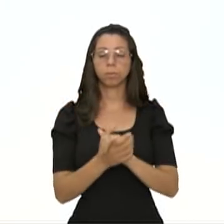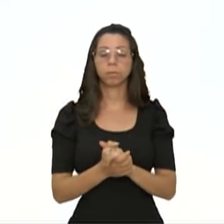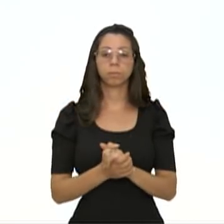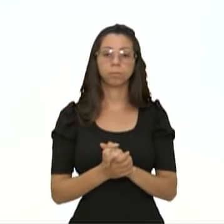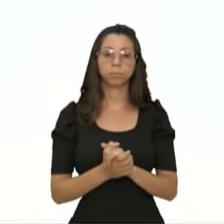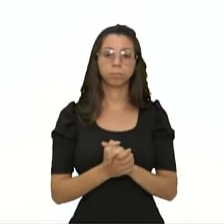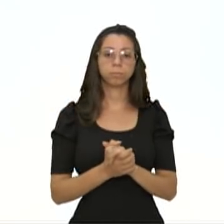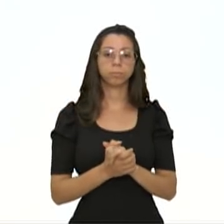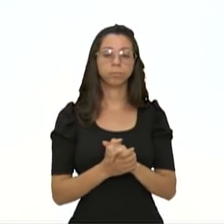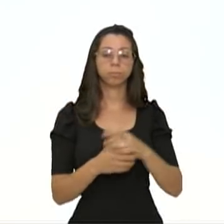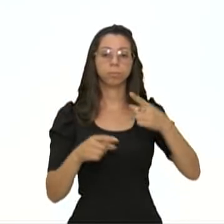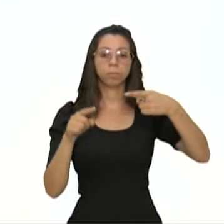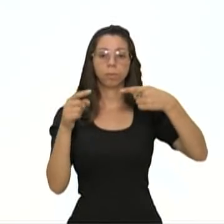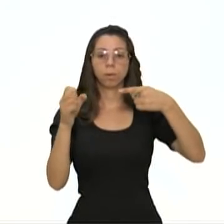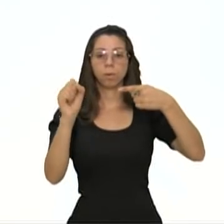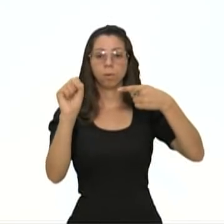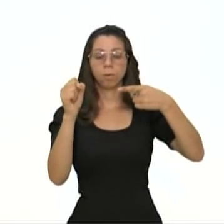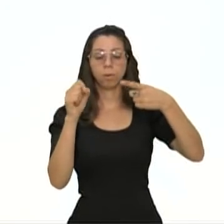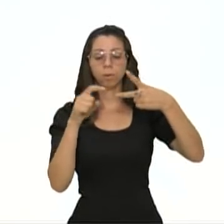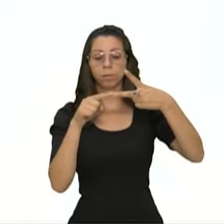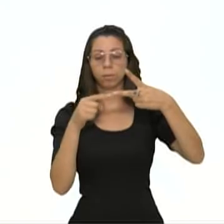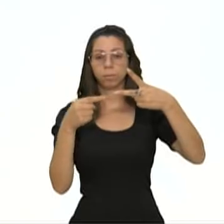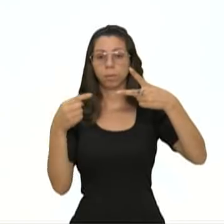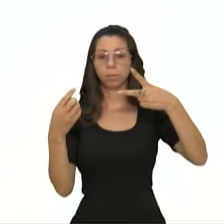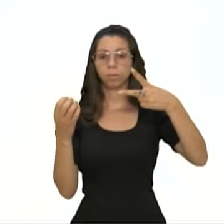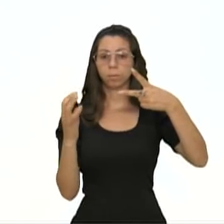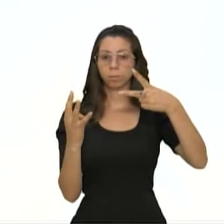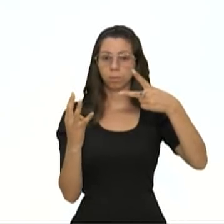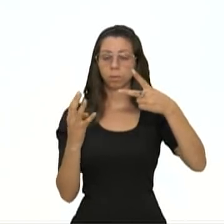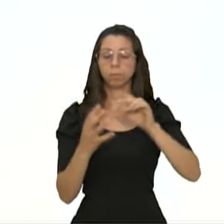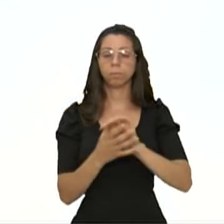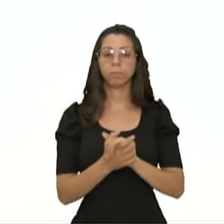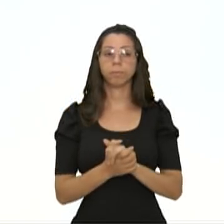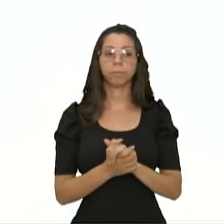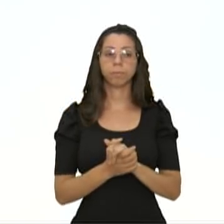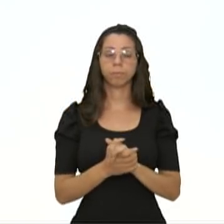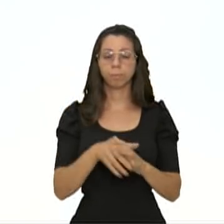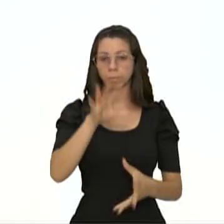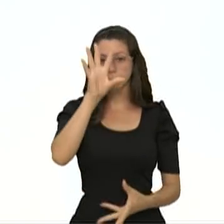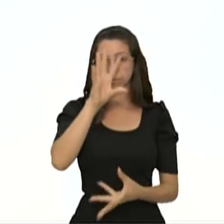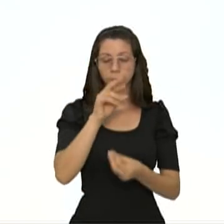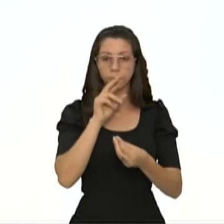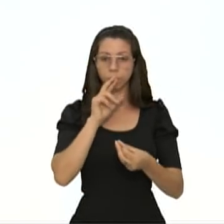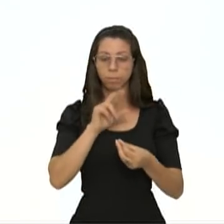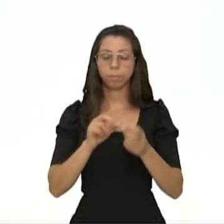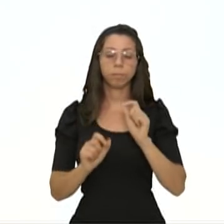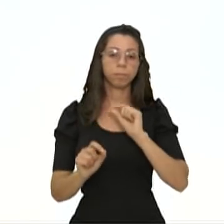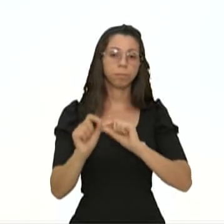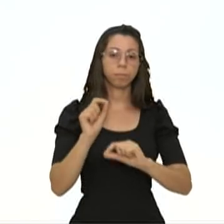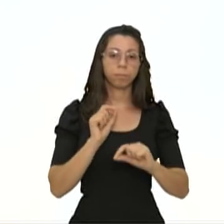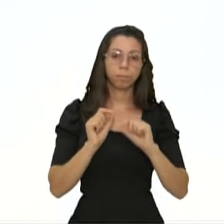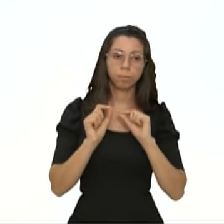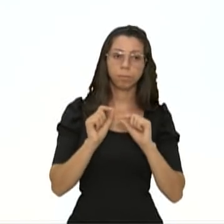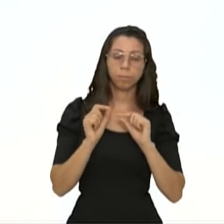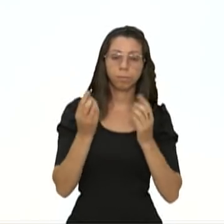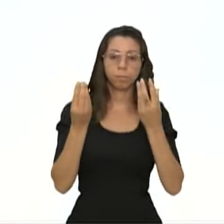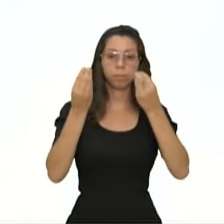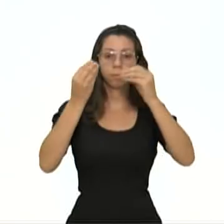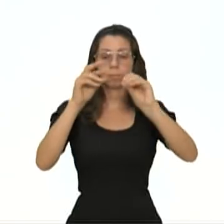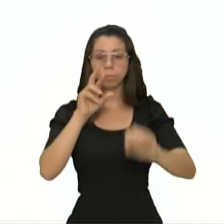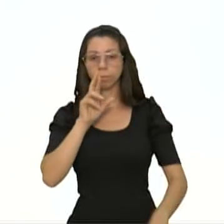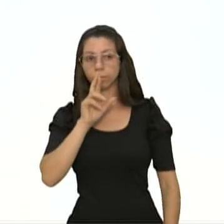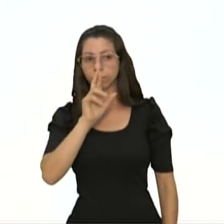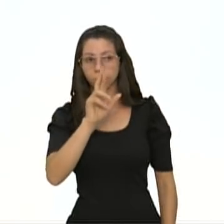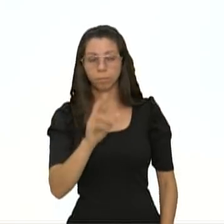8 e x2 igual a menos 4. Interpretando os resultados para conseguir colocar a minha resposta